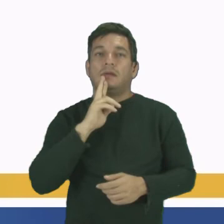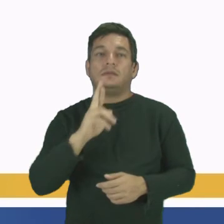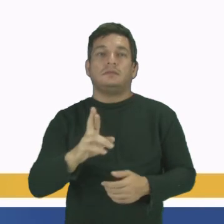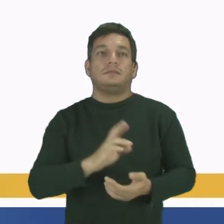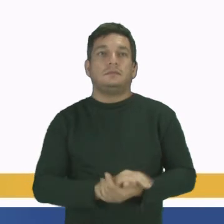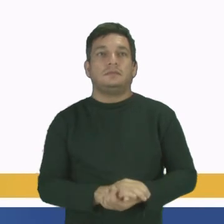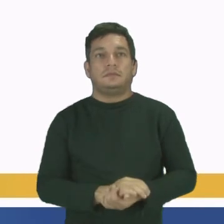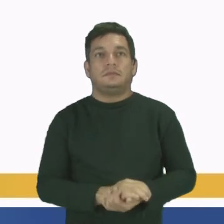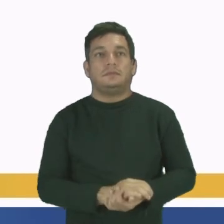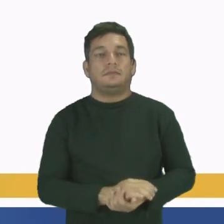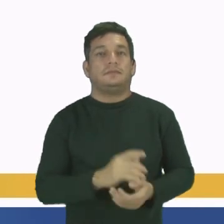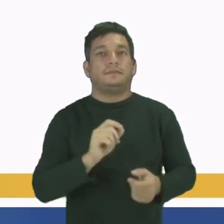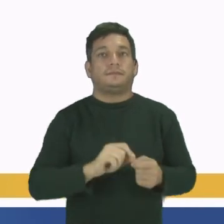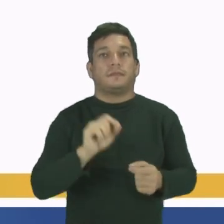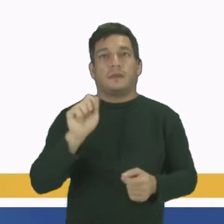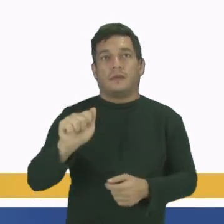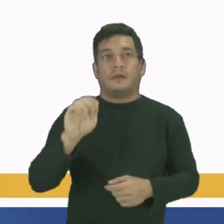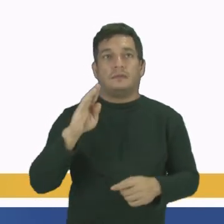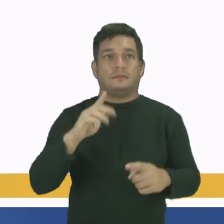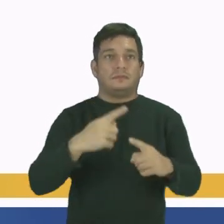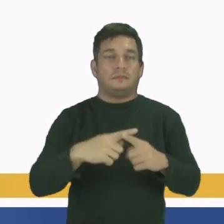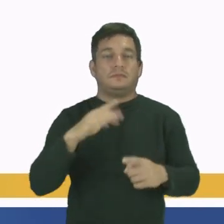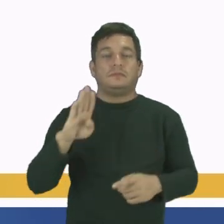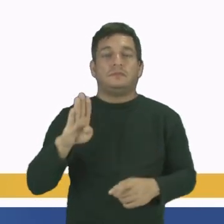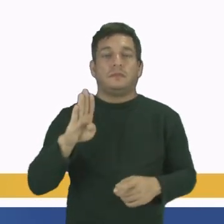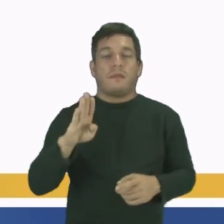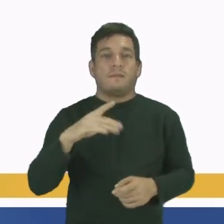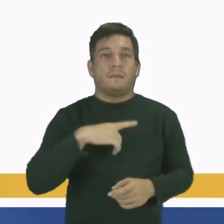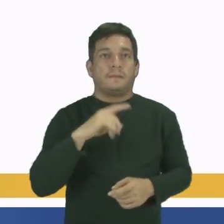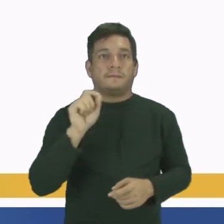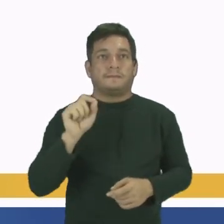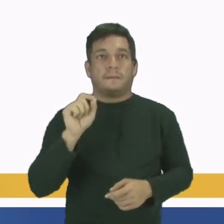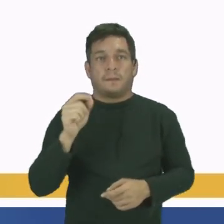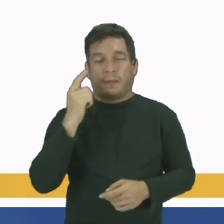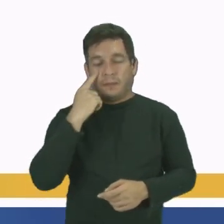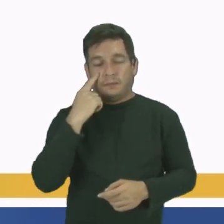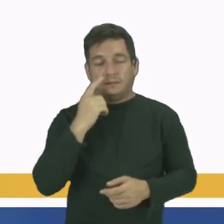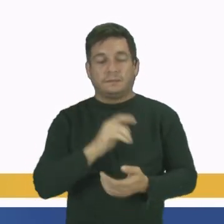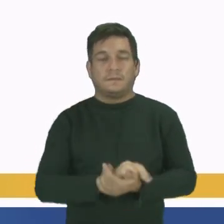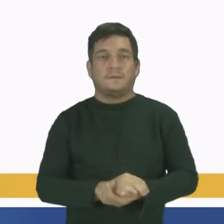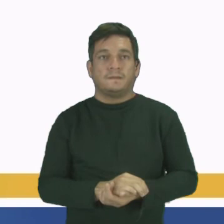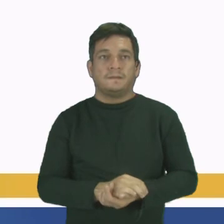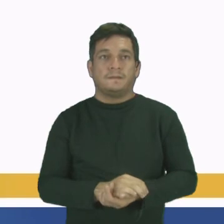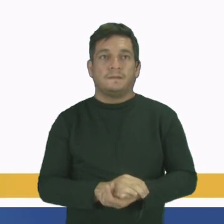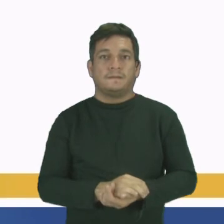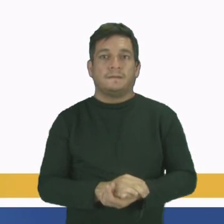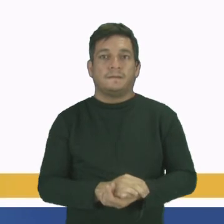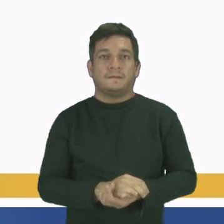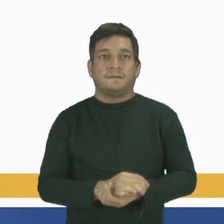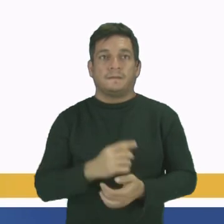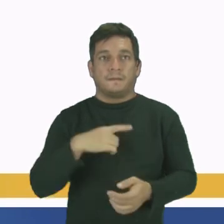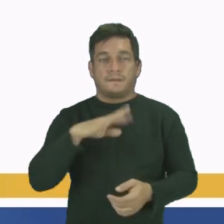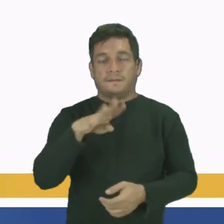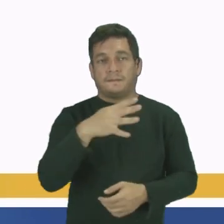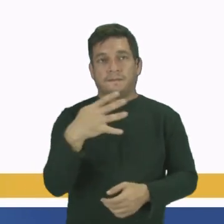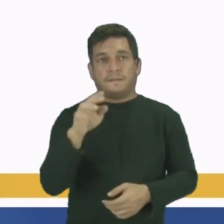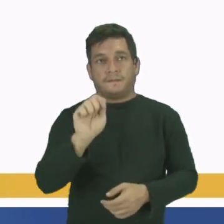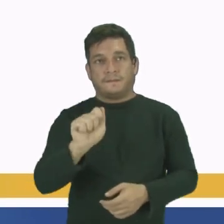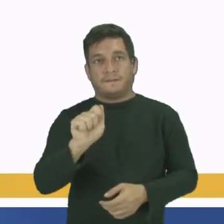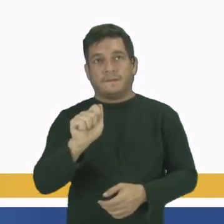resposta. Fazendo o determinante de A vezes B, nós teremos a seguinte situação. Vou ter a matriz